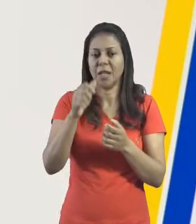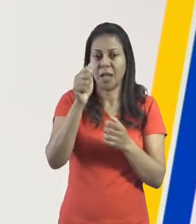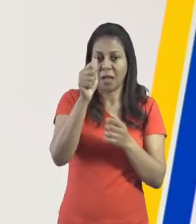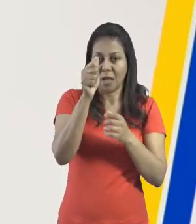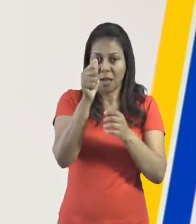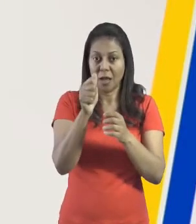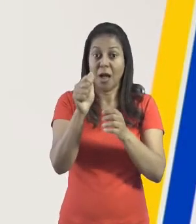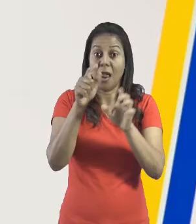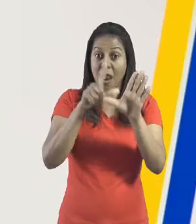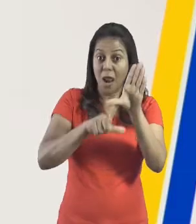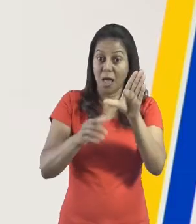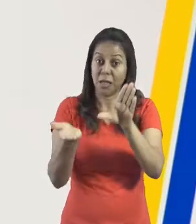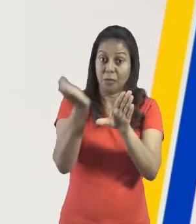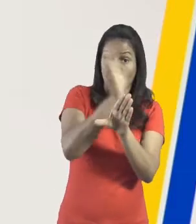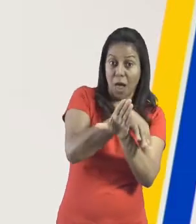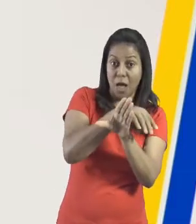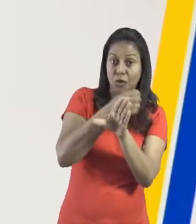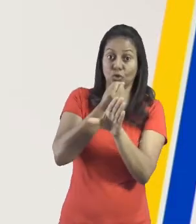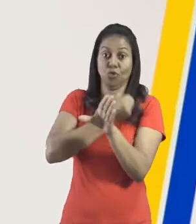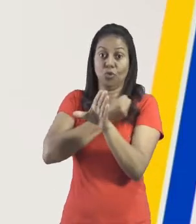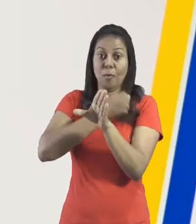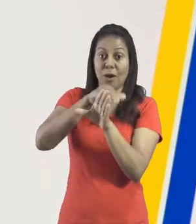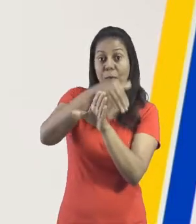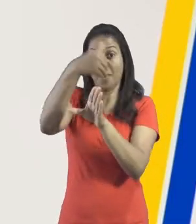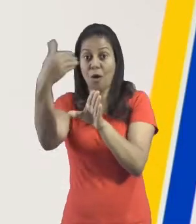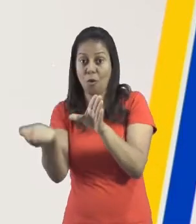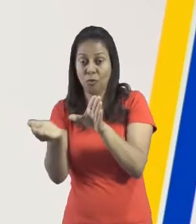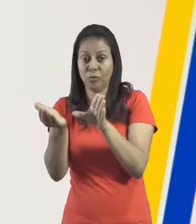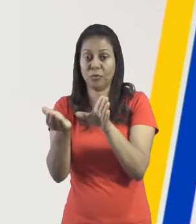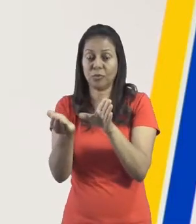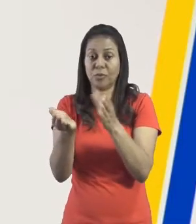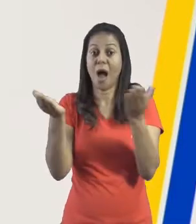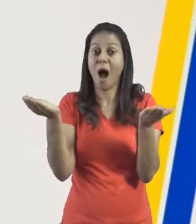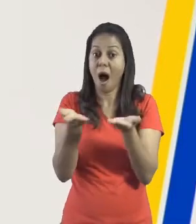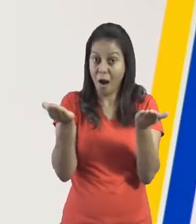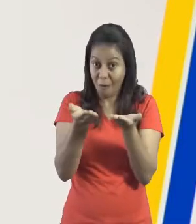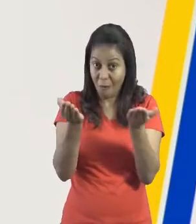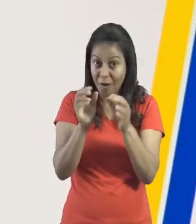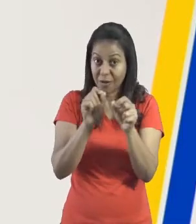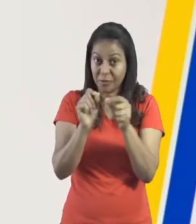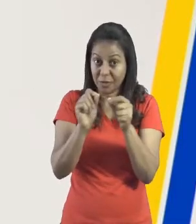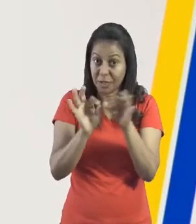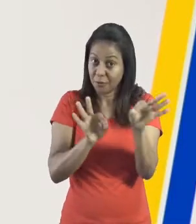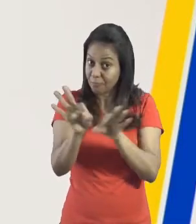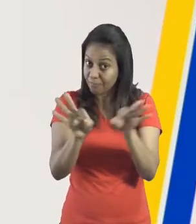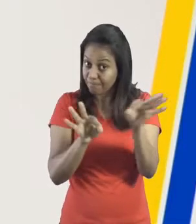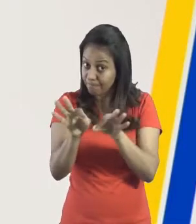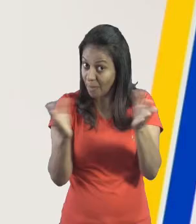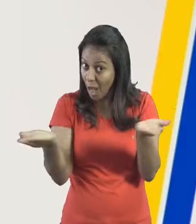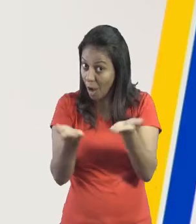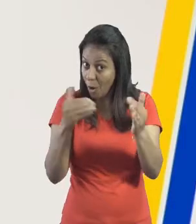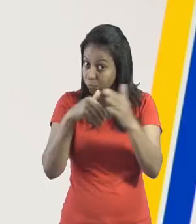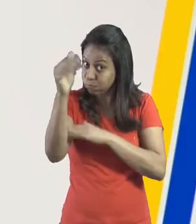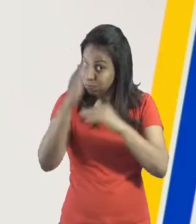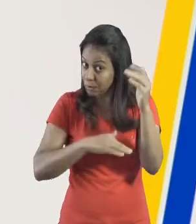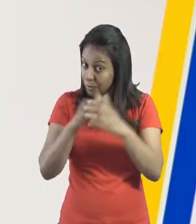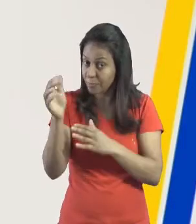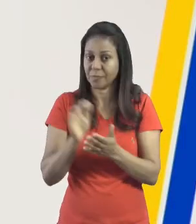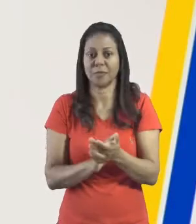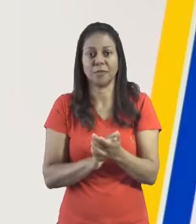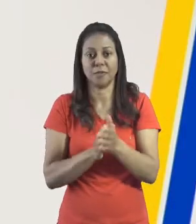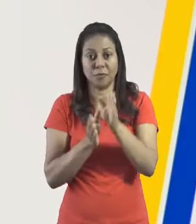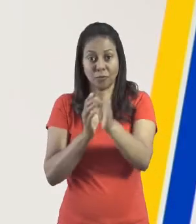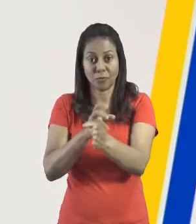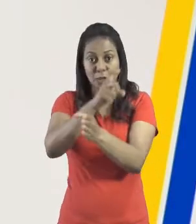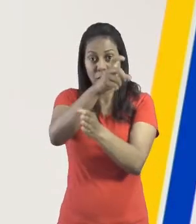e número para outro. Então, isso nós vamos agora tentar fazer de forma prática com vocês. Olha como é que vai ficar.